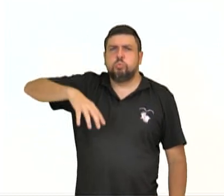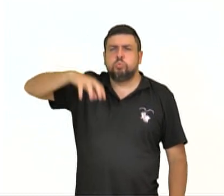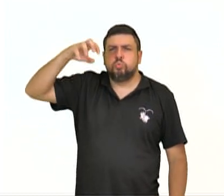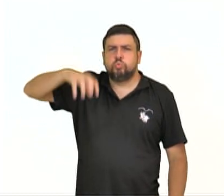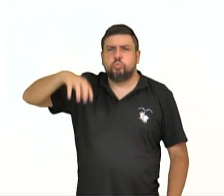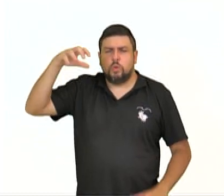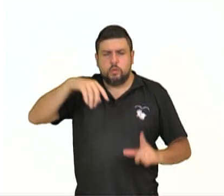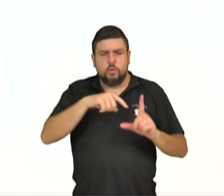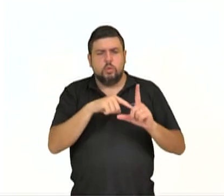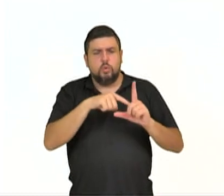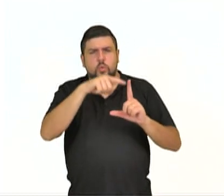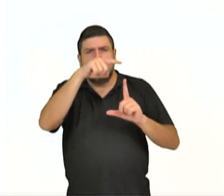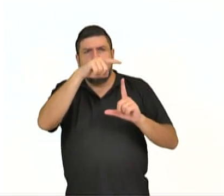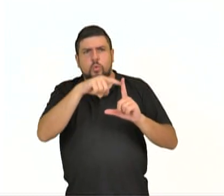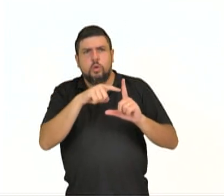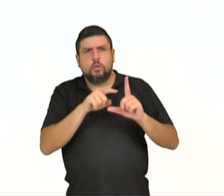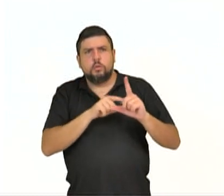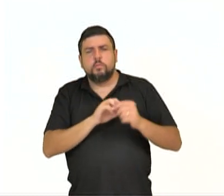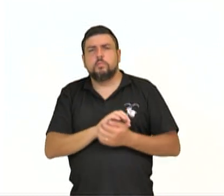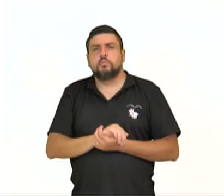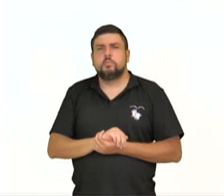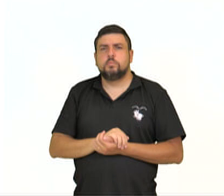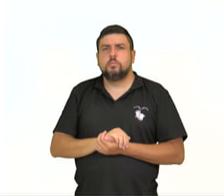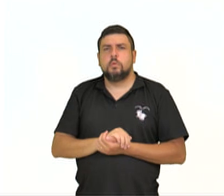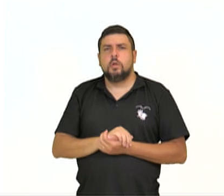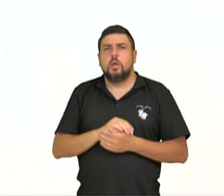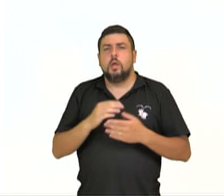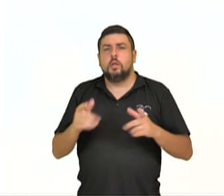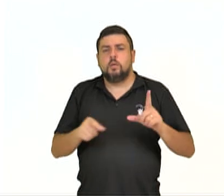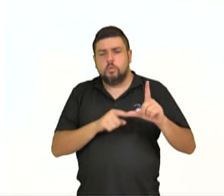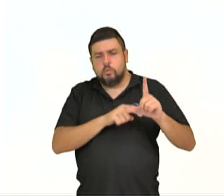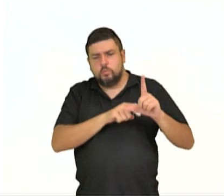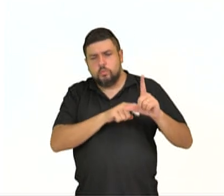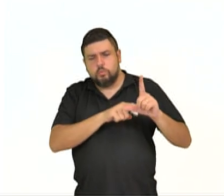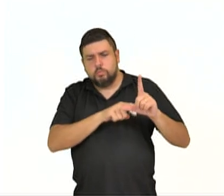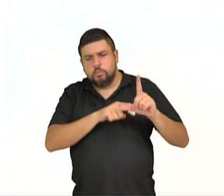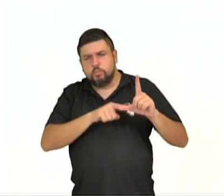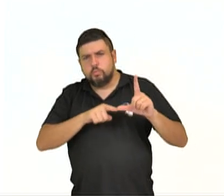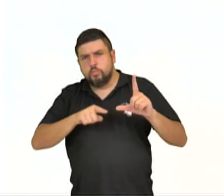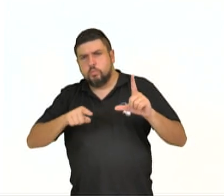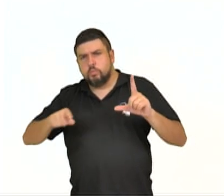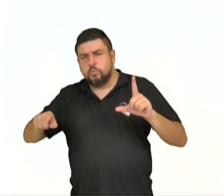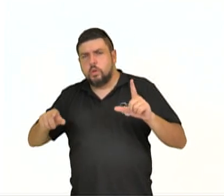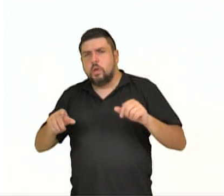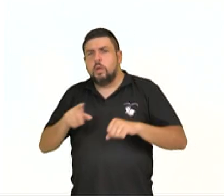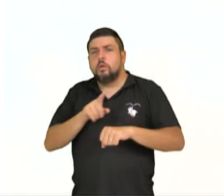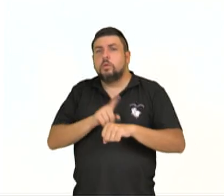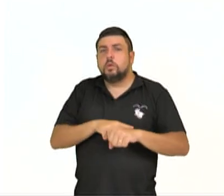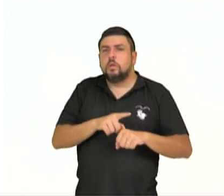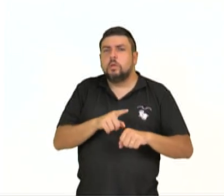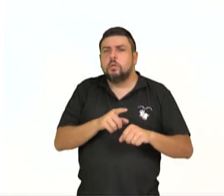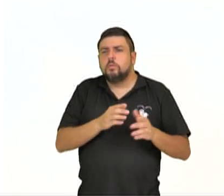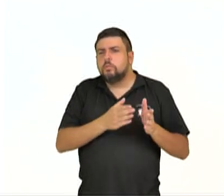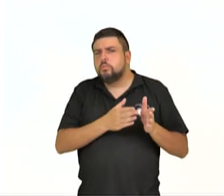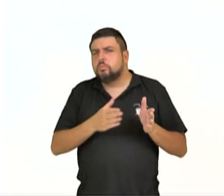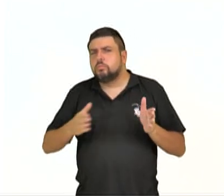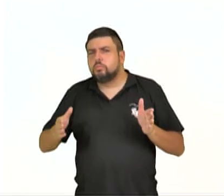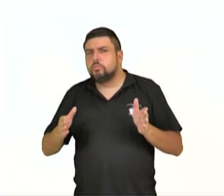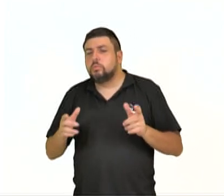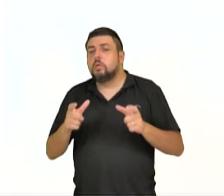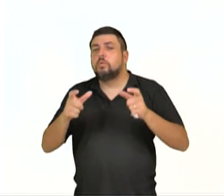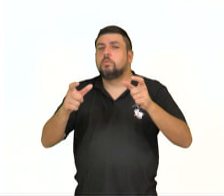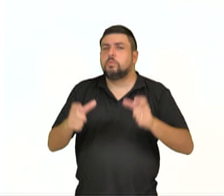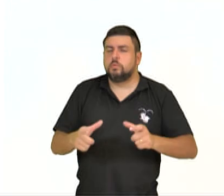de chuvas ao longo de um período em um determinado lugar. Então, o climograma vai mostrar para